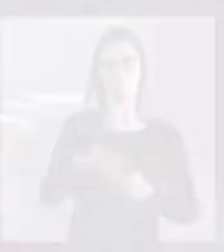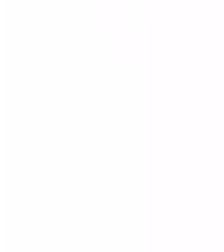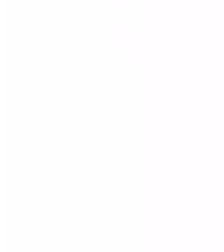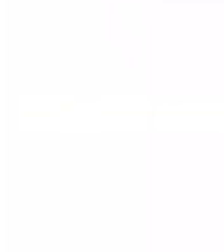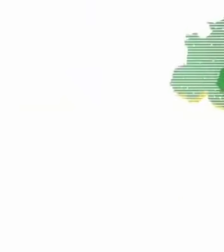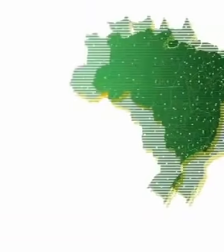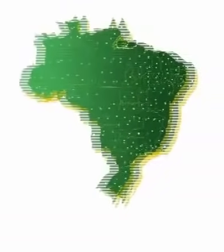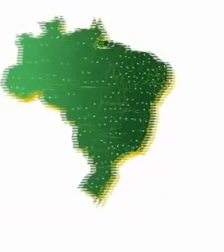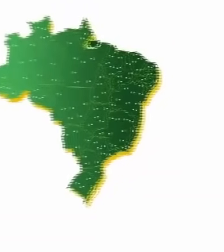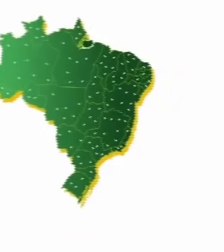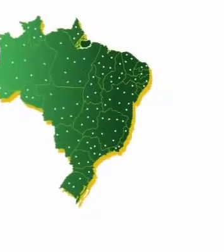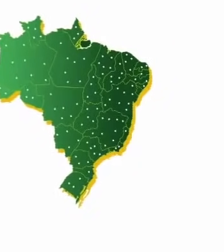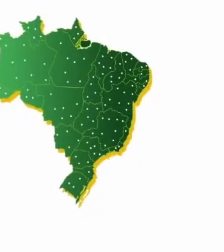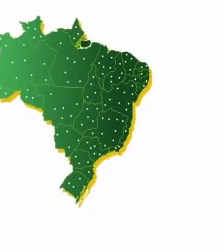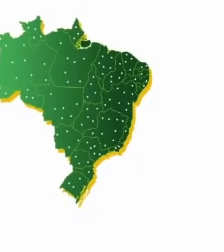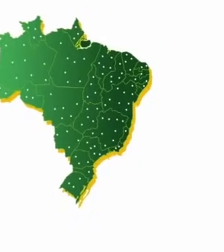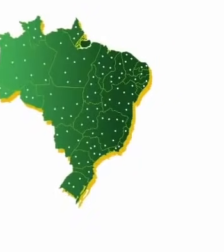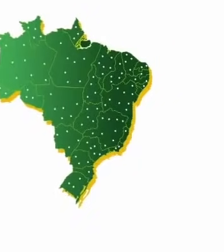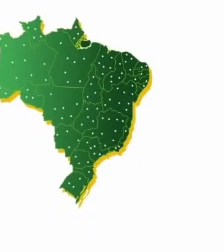obrigada.